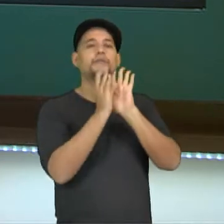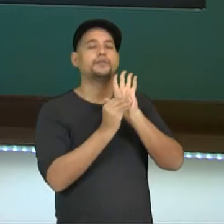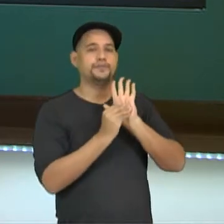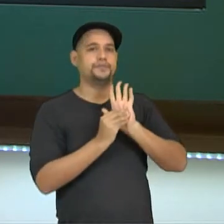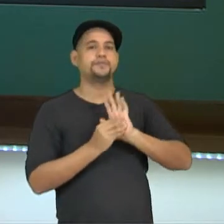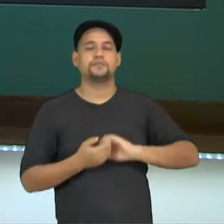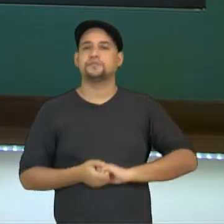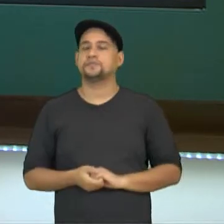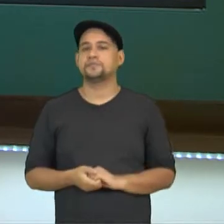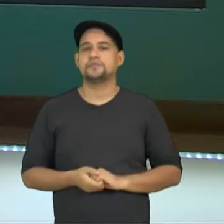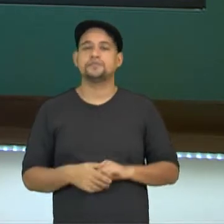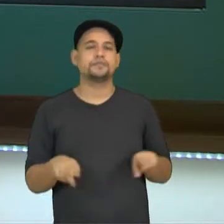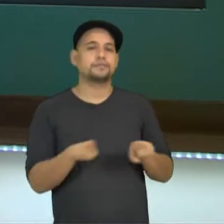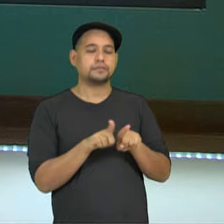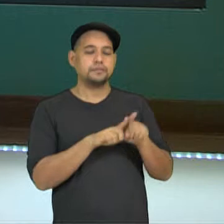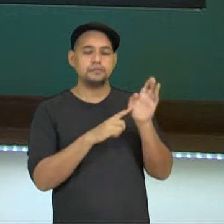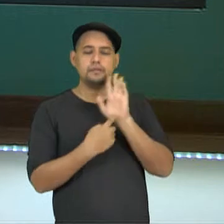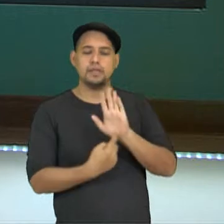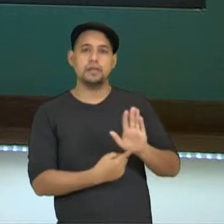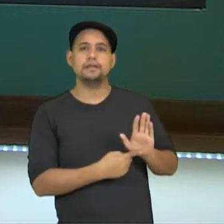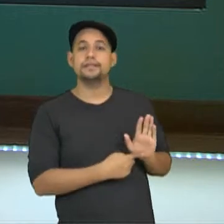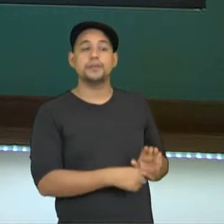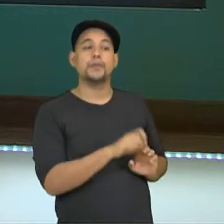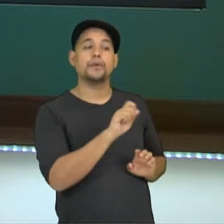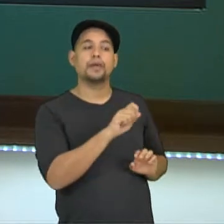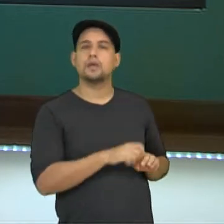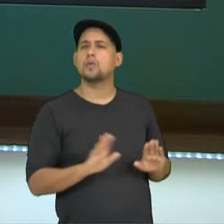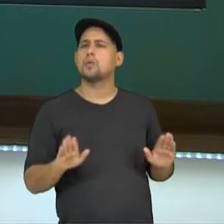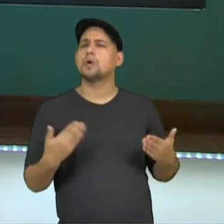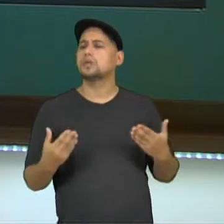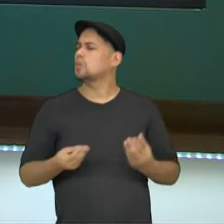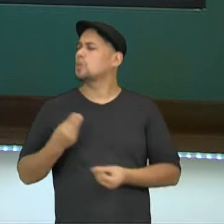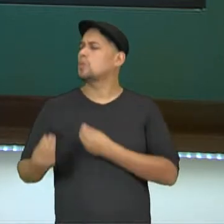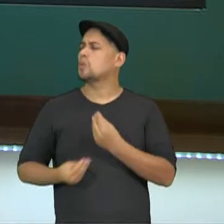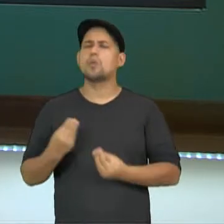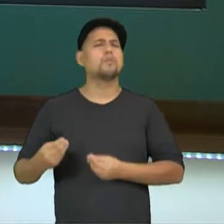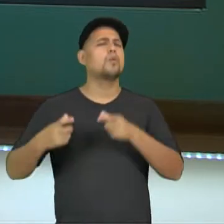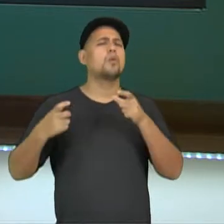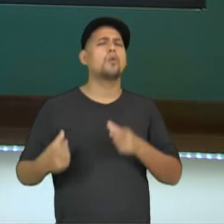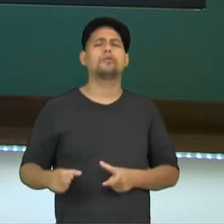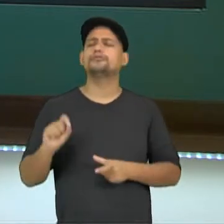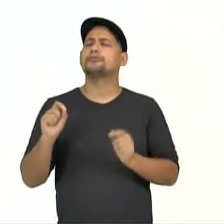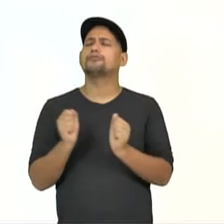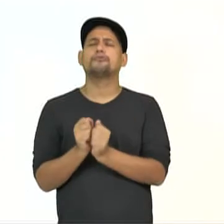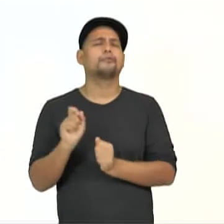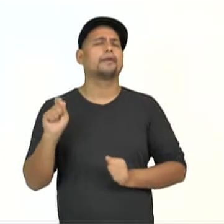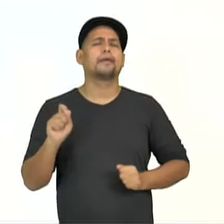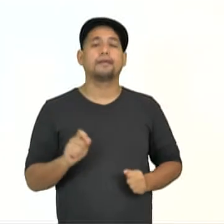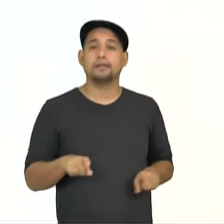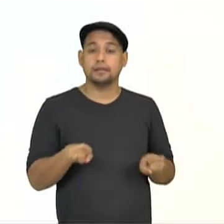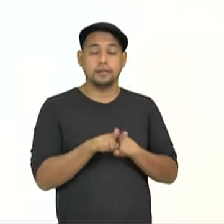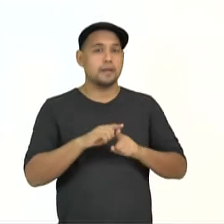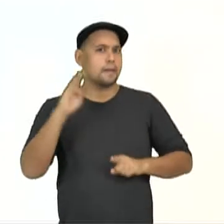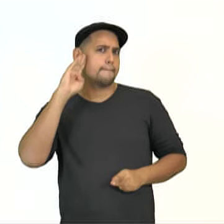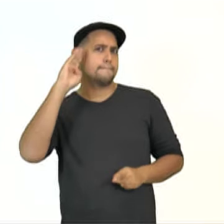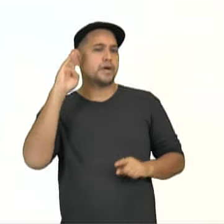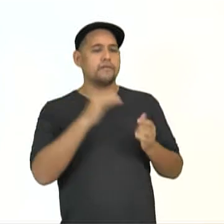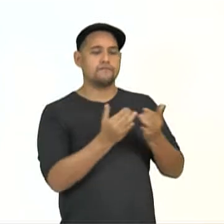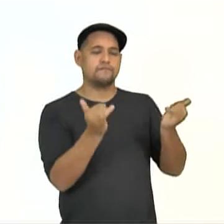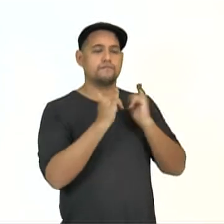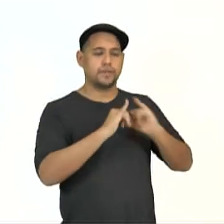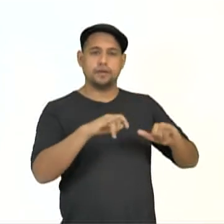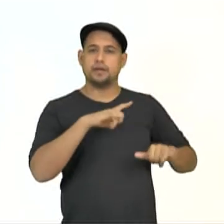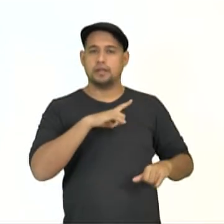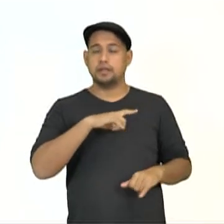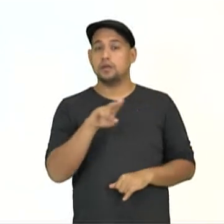texto. Apresenta o que, quando, como, onde, com quem, ou seja, as principais informações, que